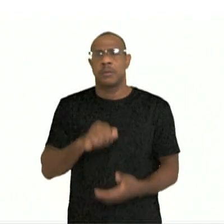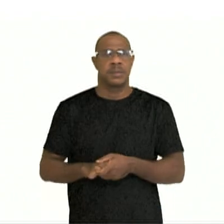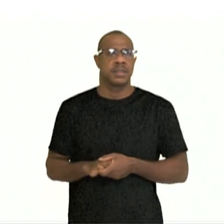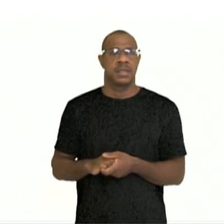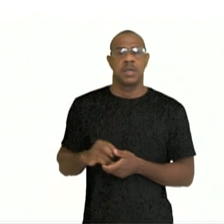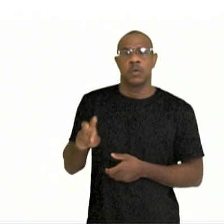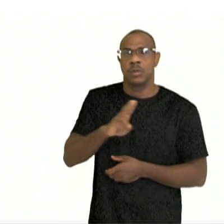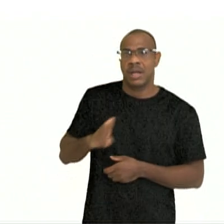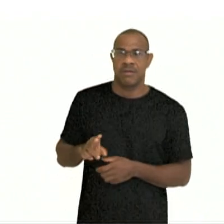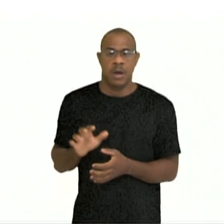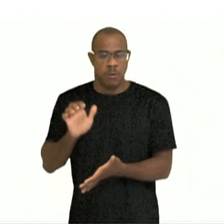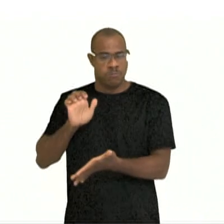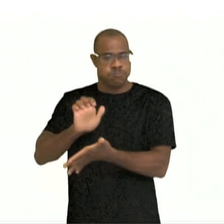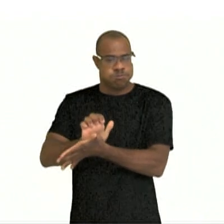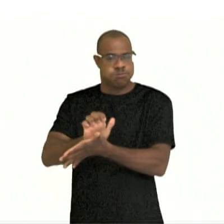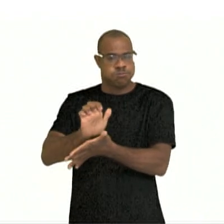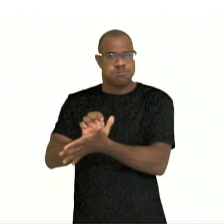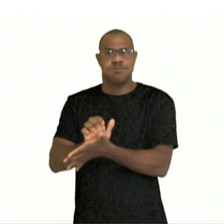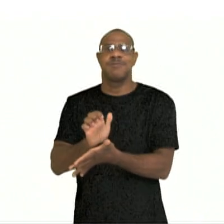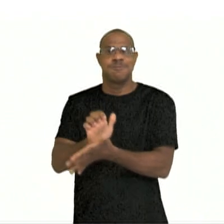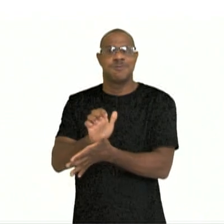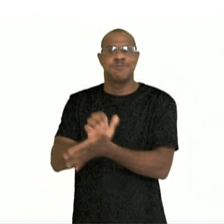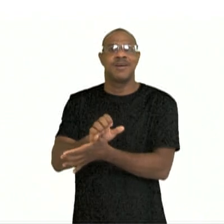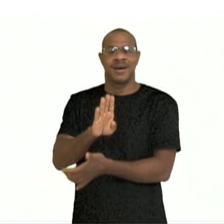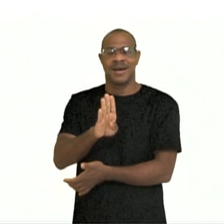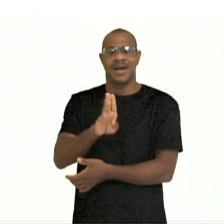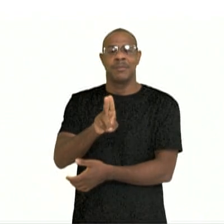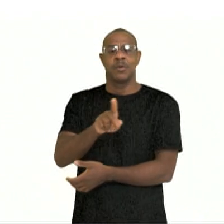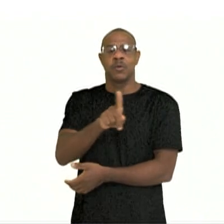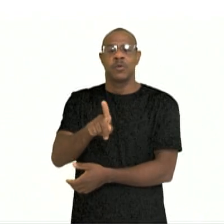buzinas de carros, tá? Acompanhado de um